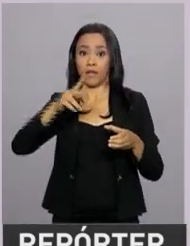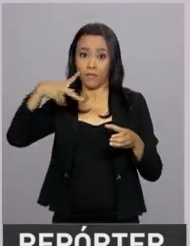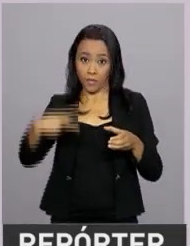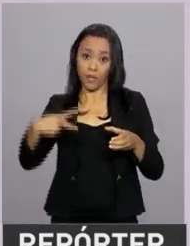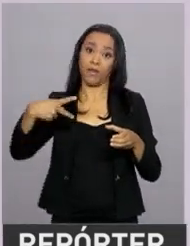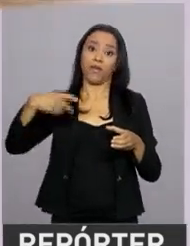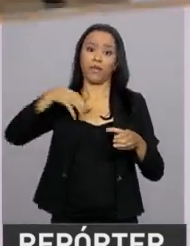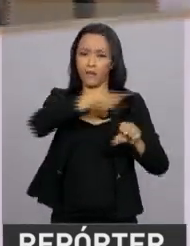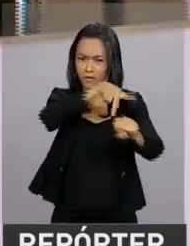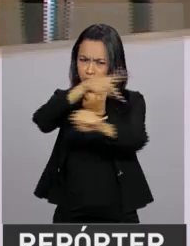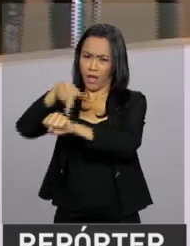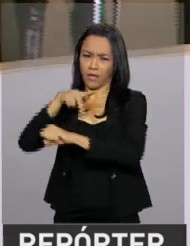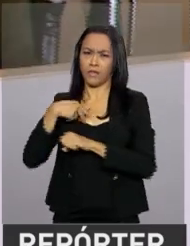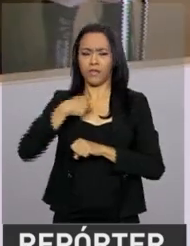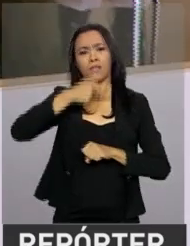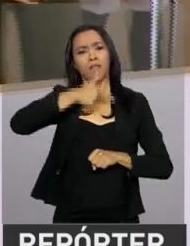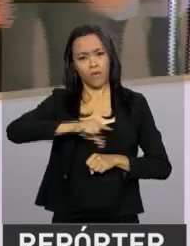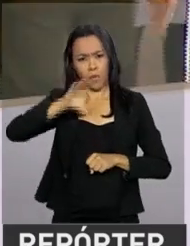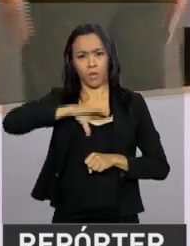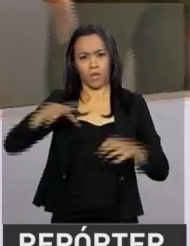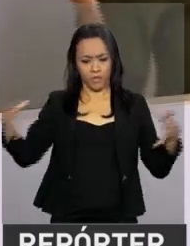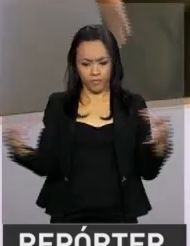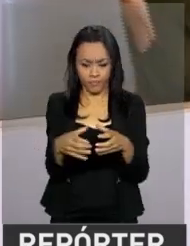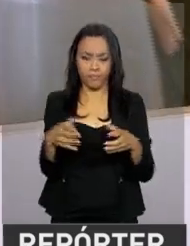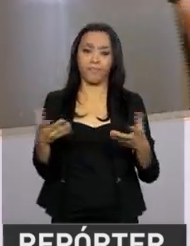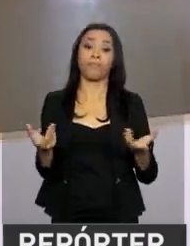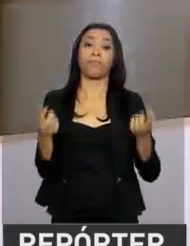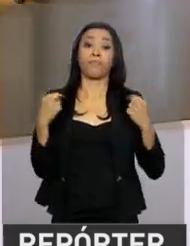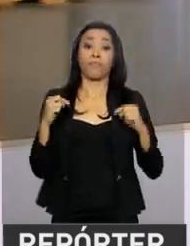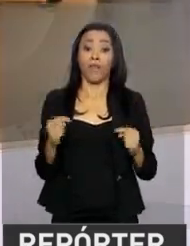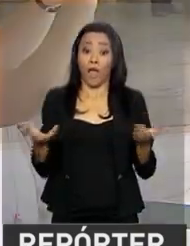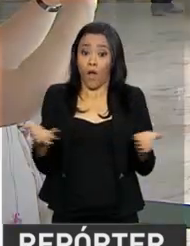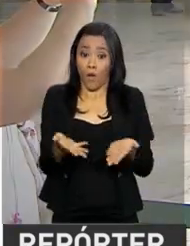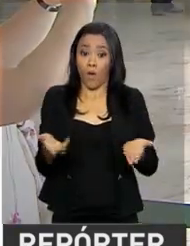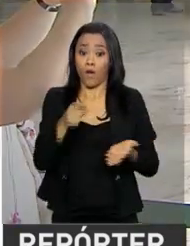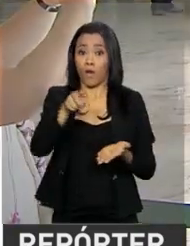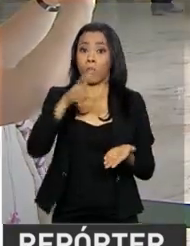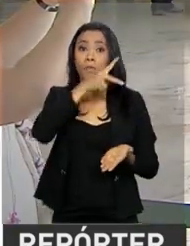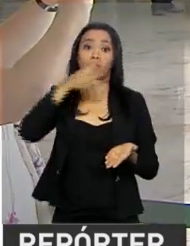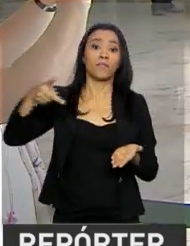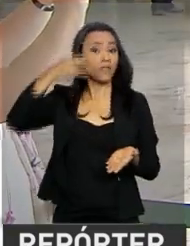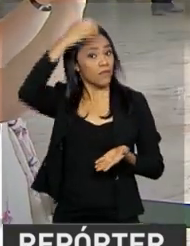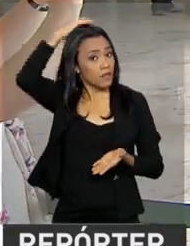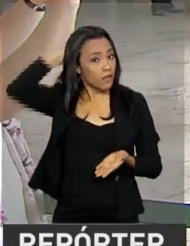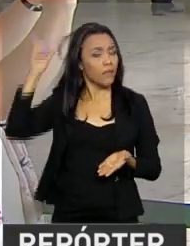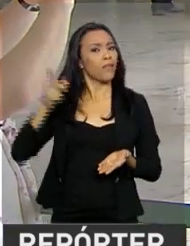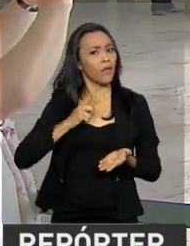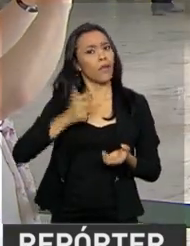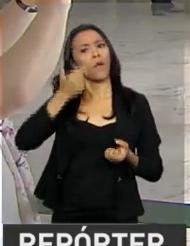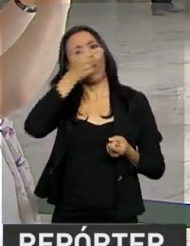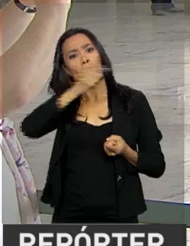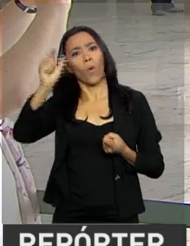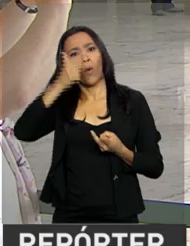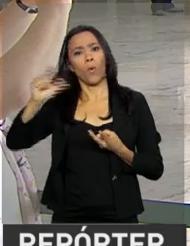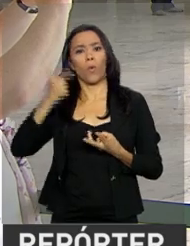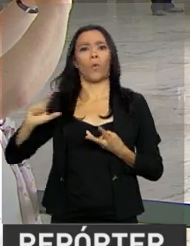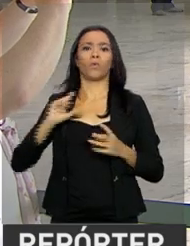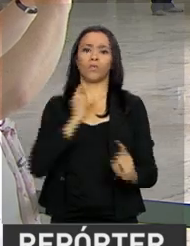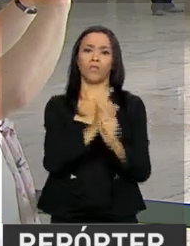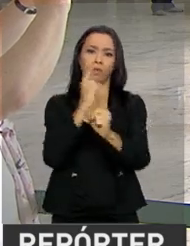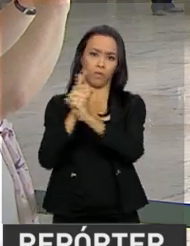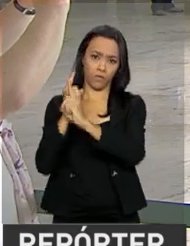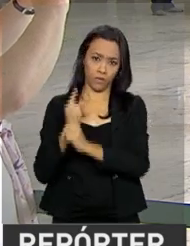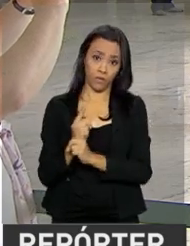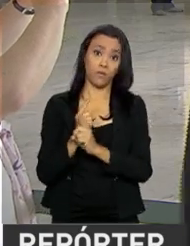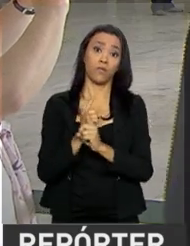a CPLP. Agora, o presidente Michel Temer também mantém uma série de outros encontros, agora pela manhã e no